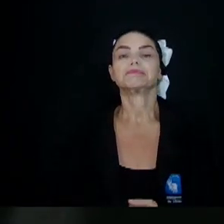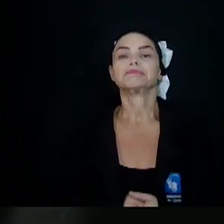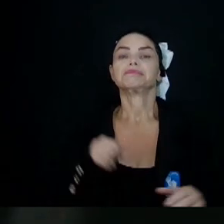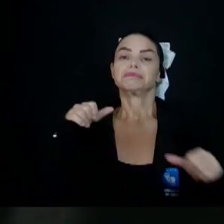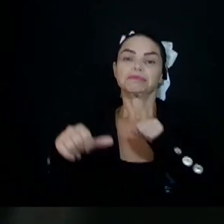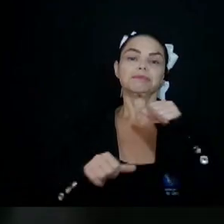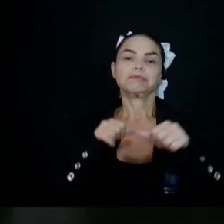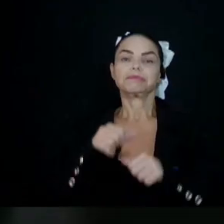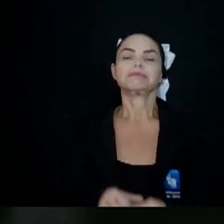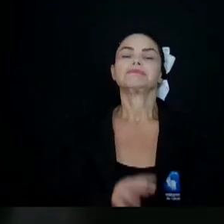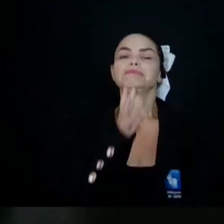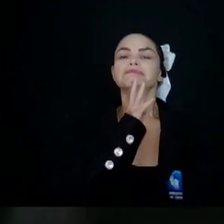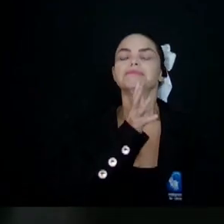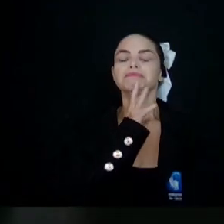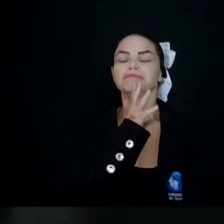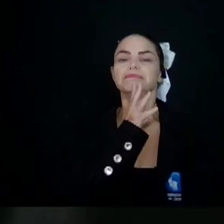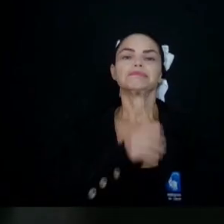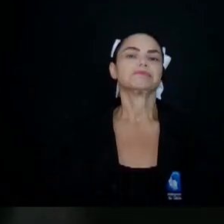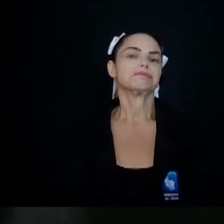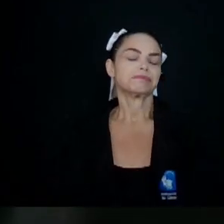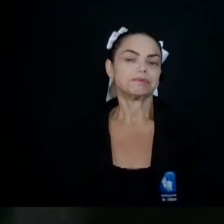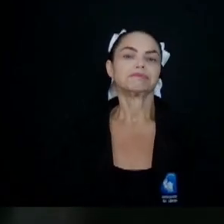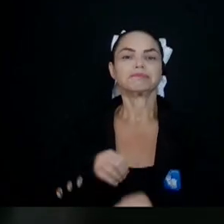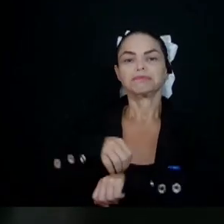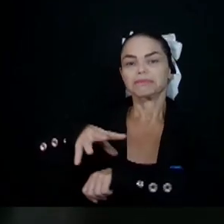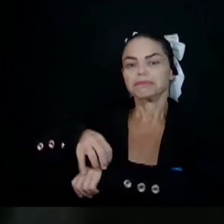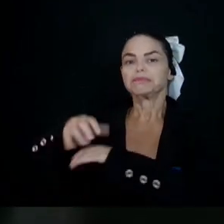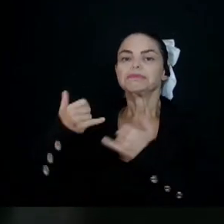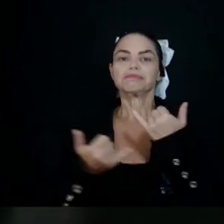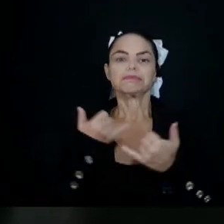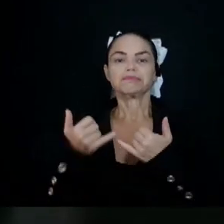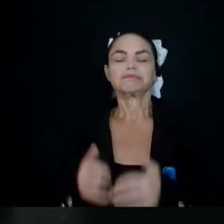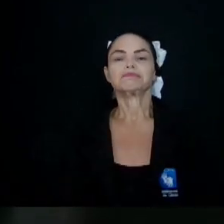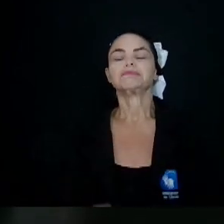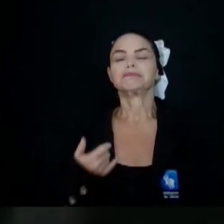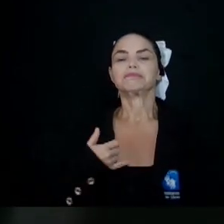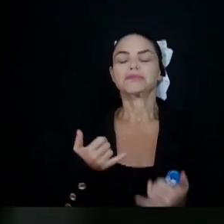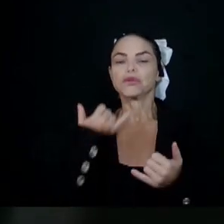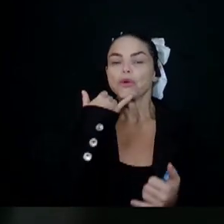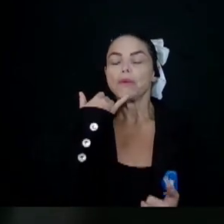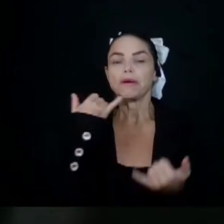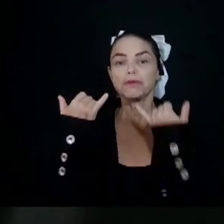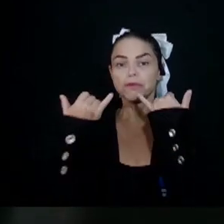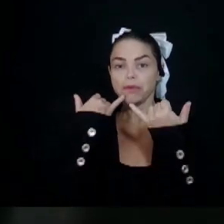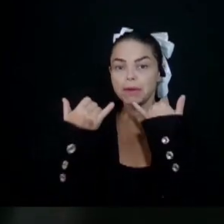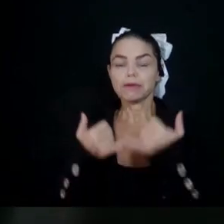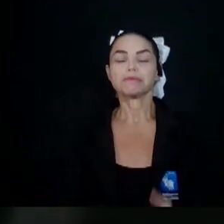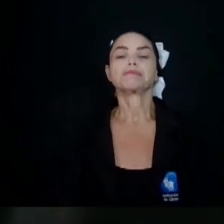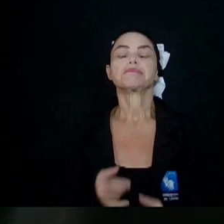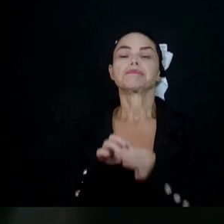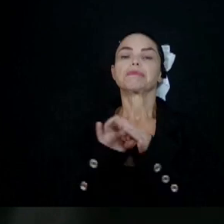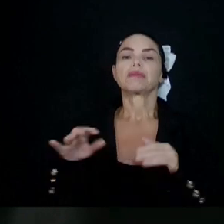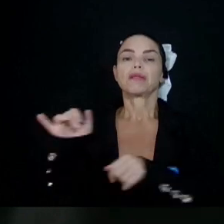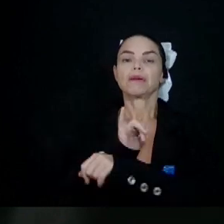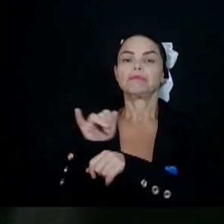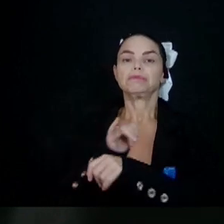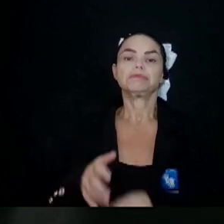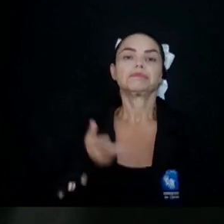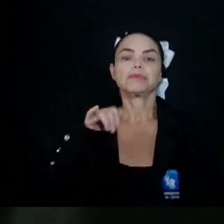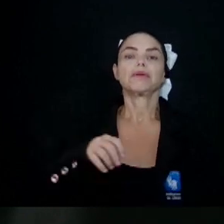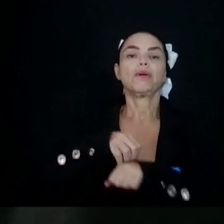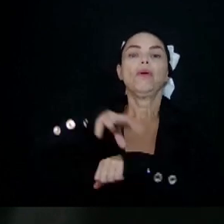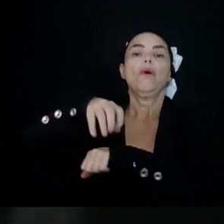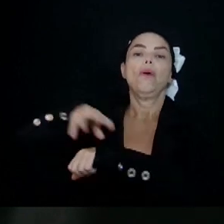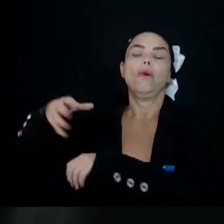troca de conhecimento, compartilhamento de informações. Quero lembrar que esse programa já está disponível no YouTube. Aproveita e faz o seguinte: compartilha com a